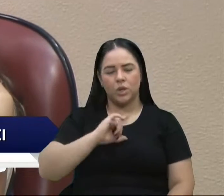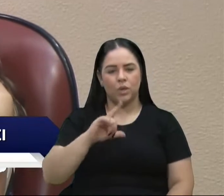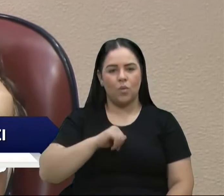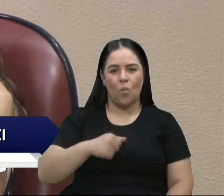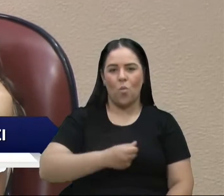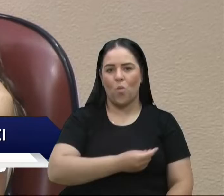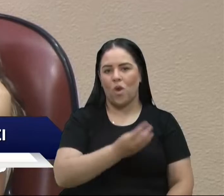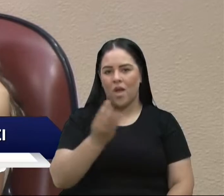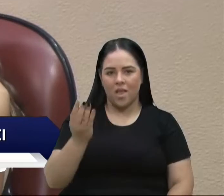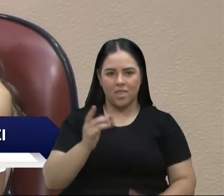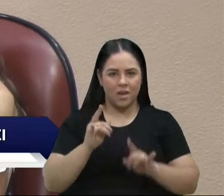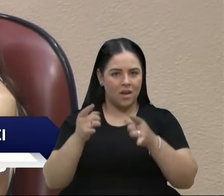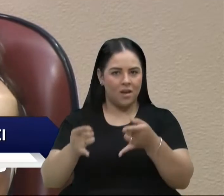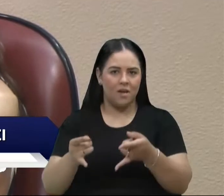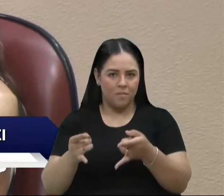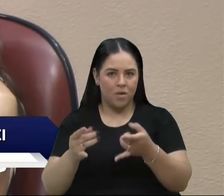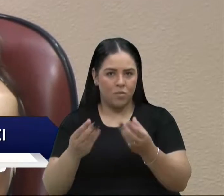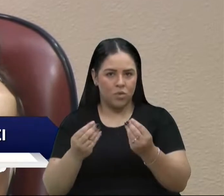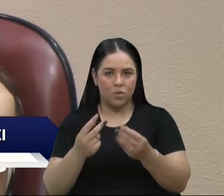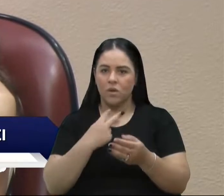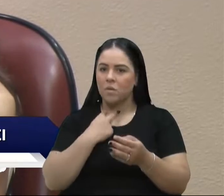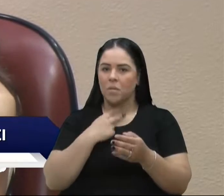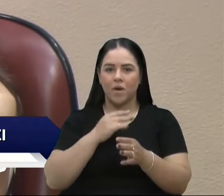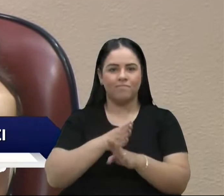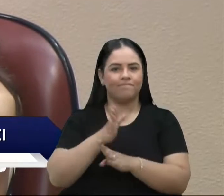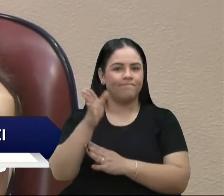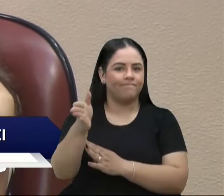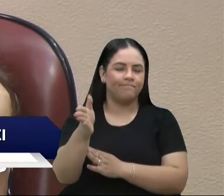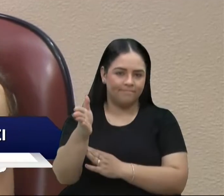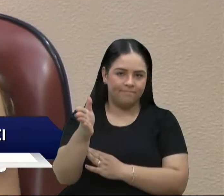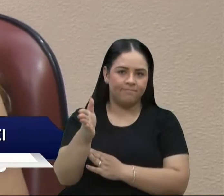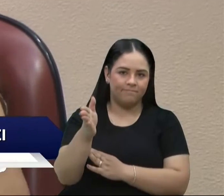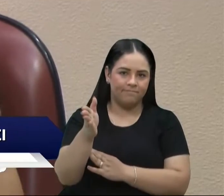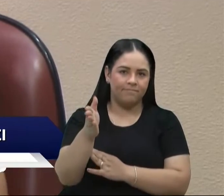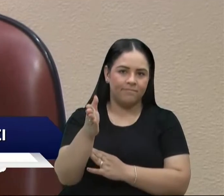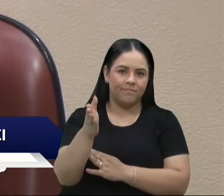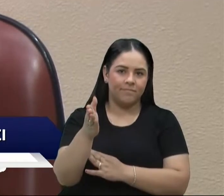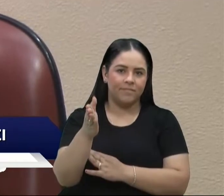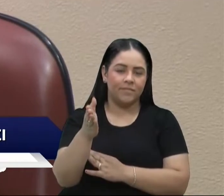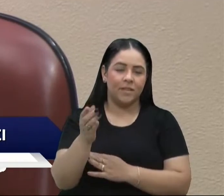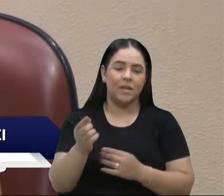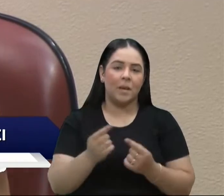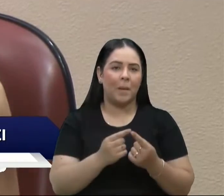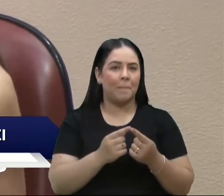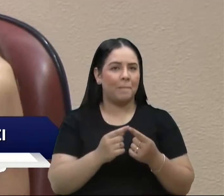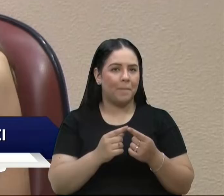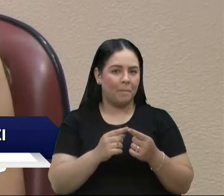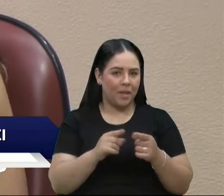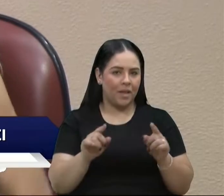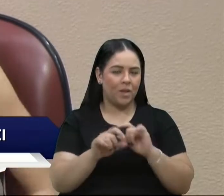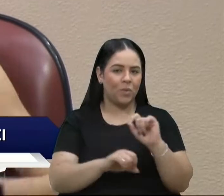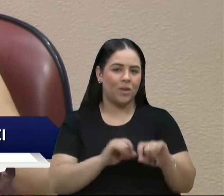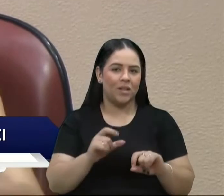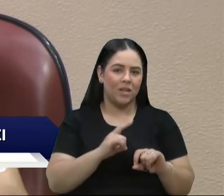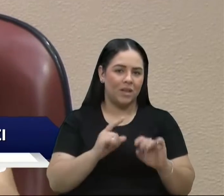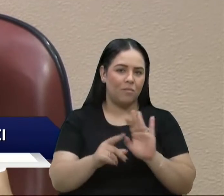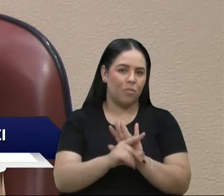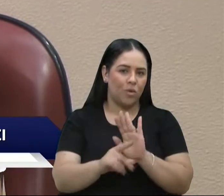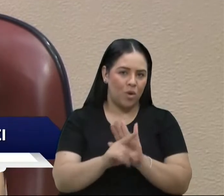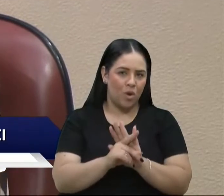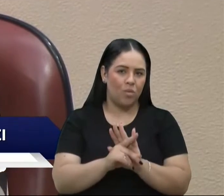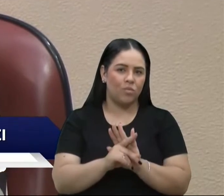importante, nós não conseguimos encaminhar esses pacientes. Né? Via de regra, é essa característica, são